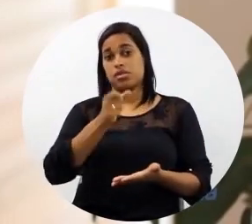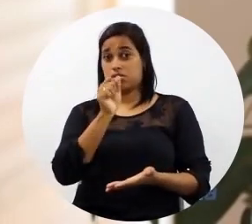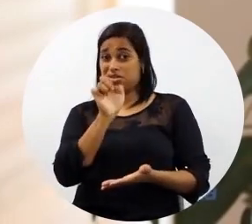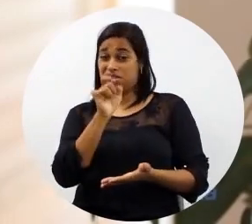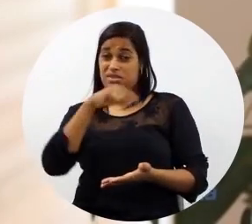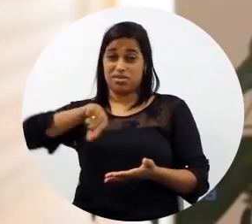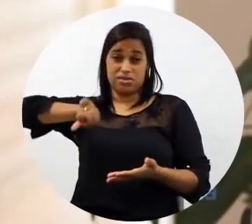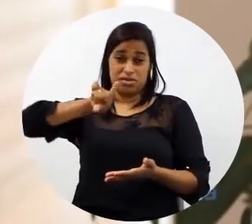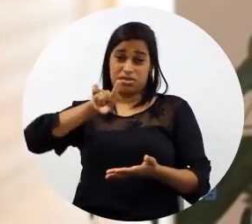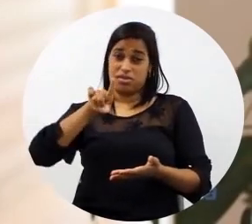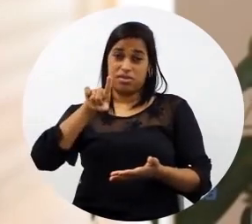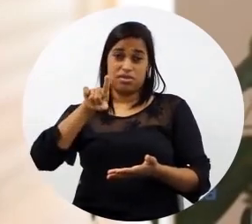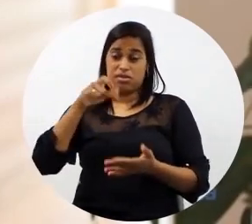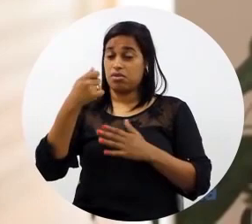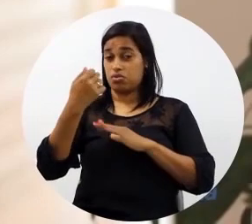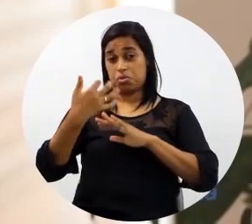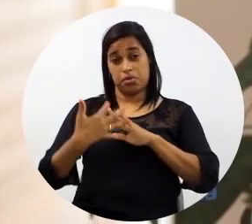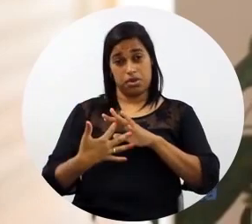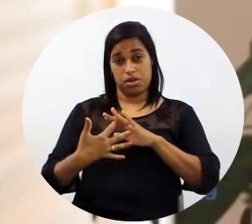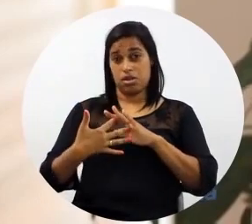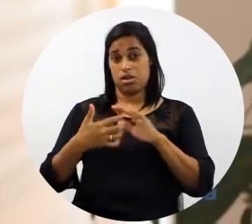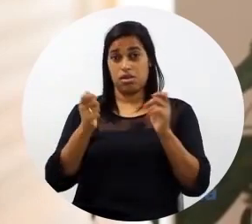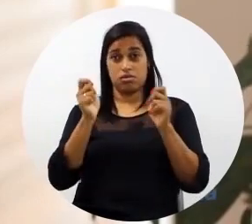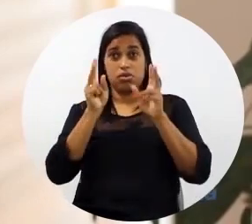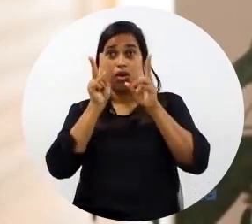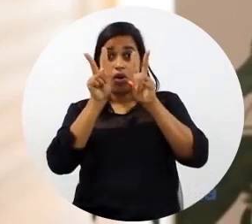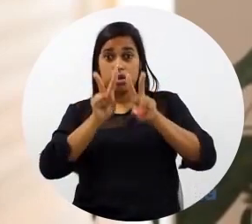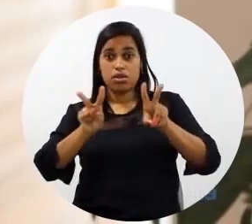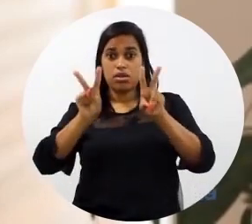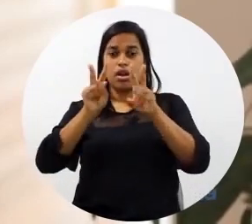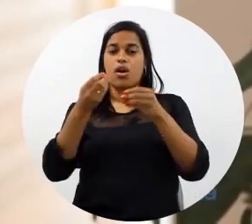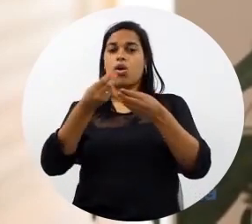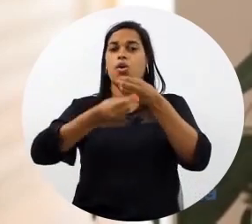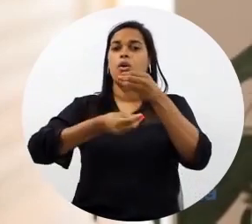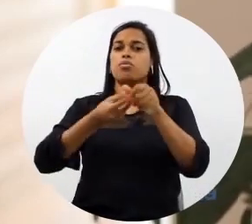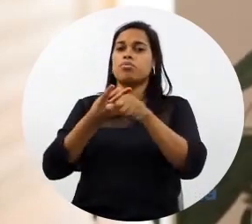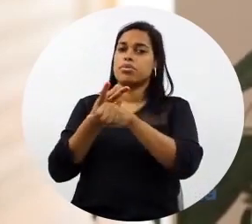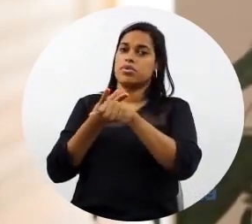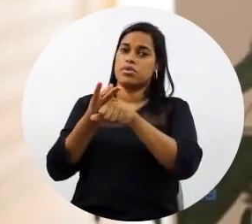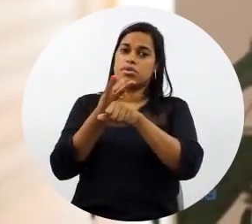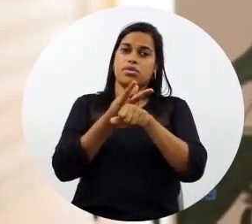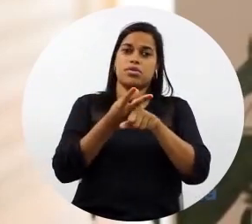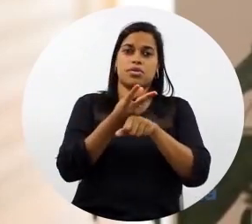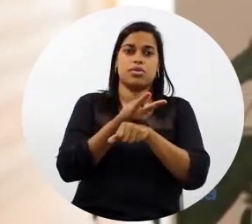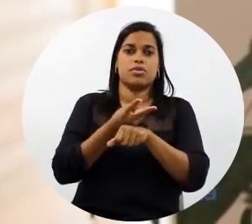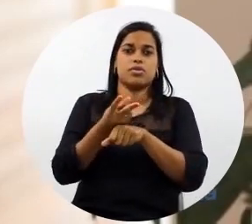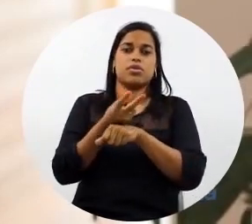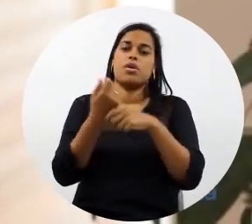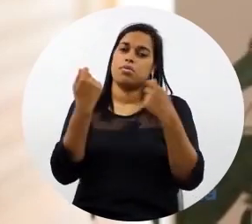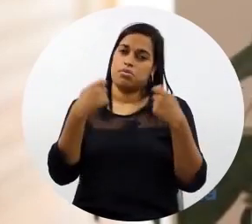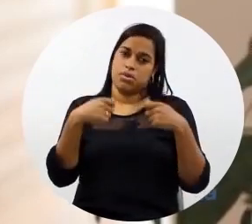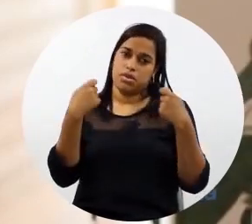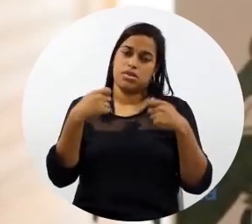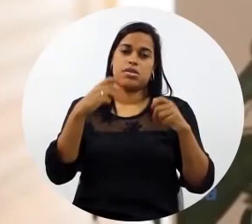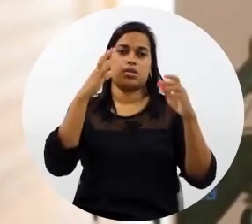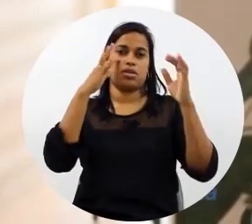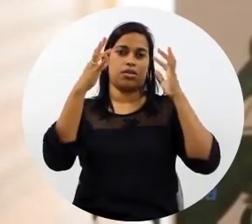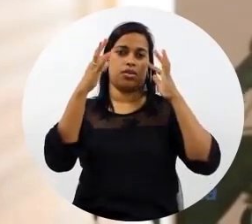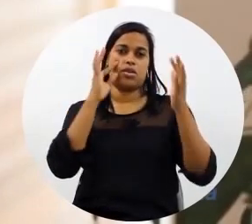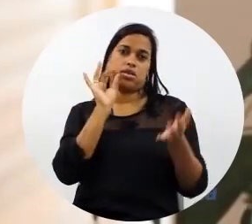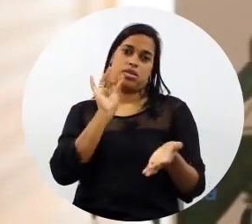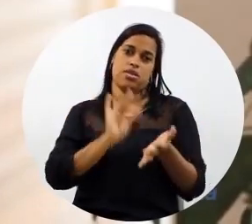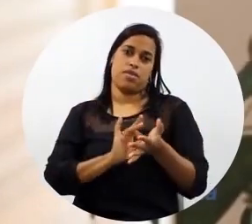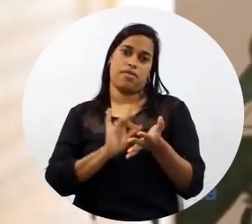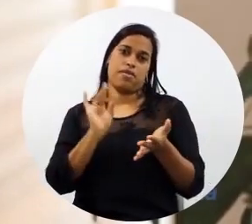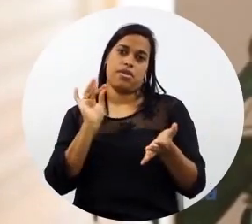gente não dá conta com um simples olhar, vamos buscar, e aí tem que ser elementos teóricos de fato,